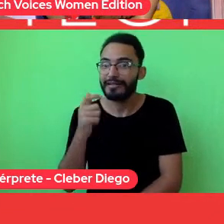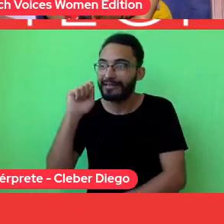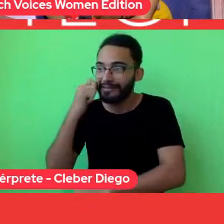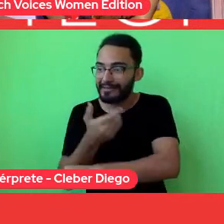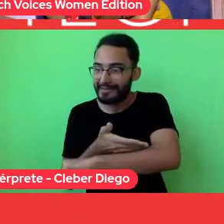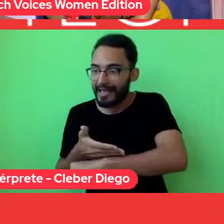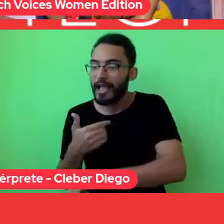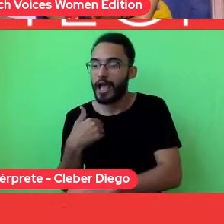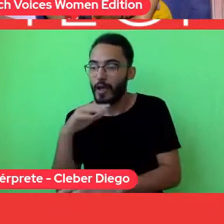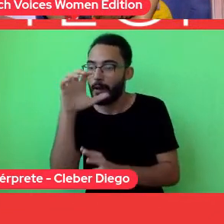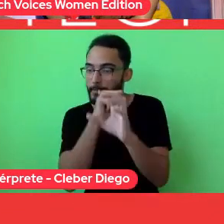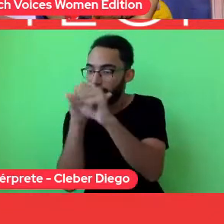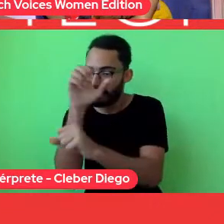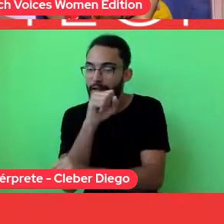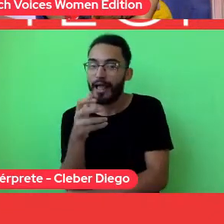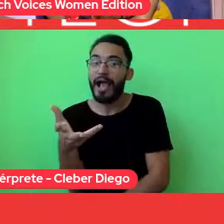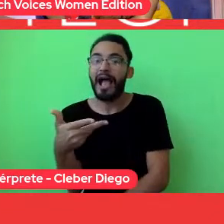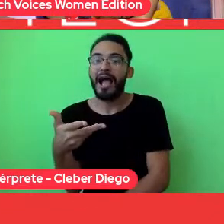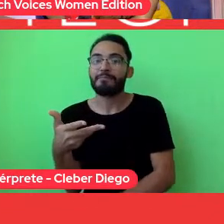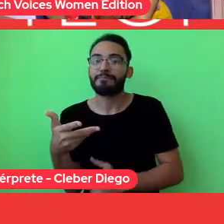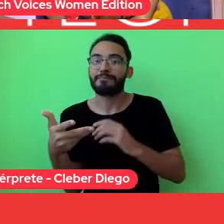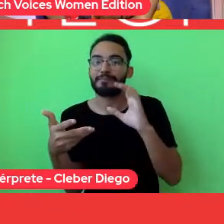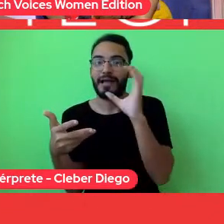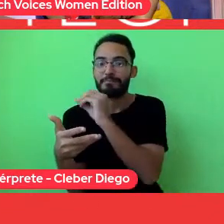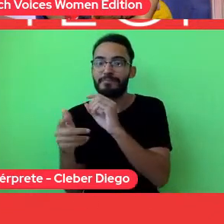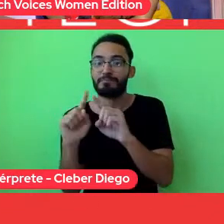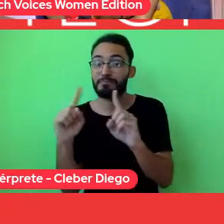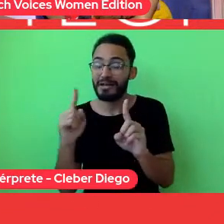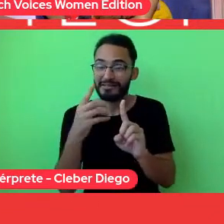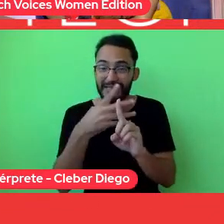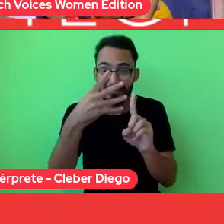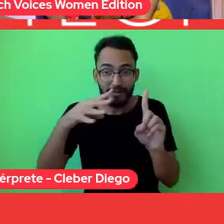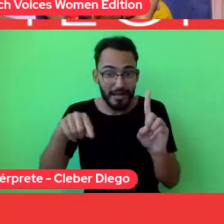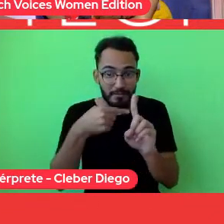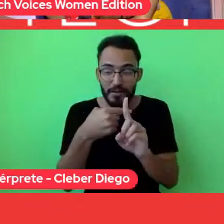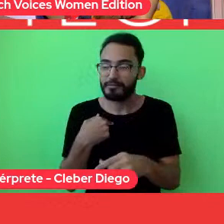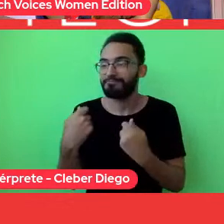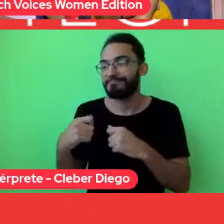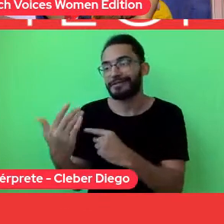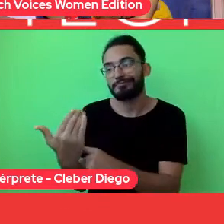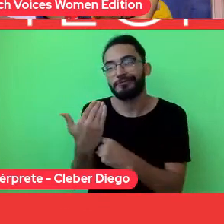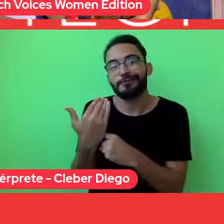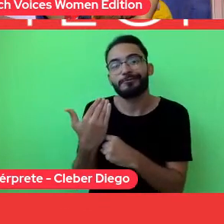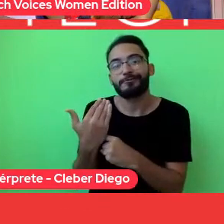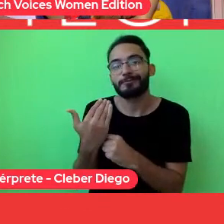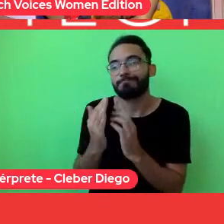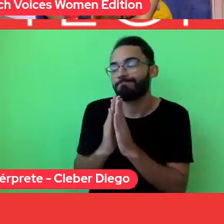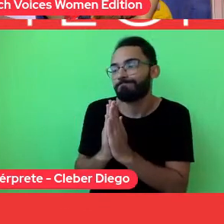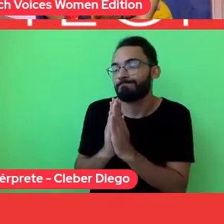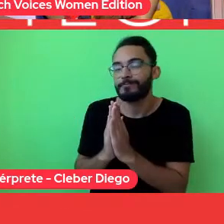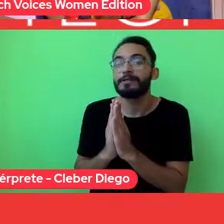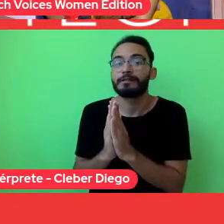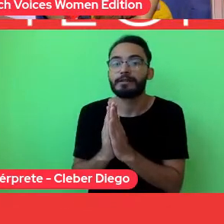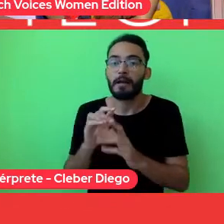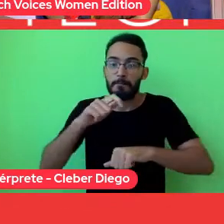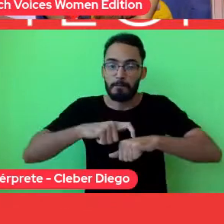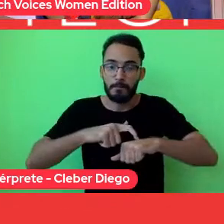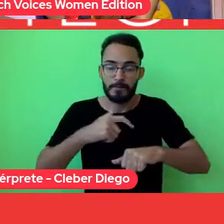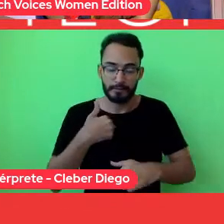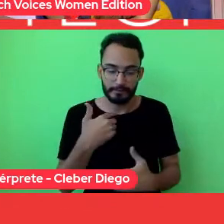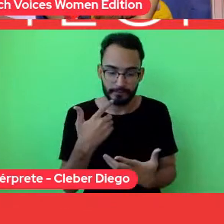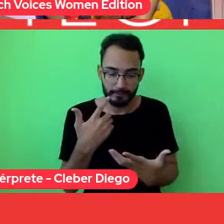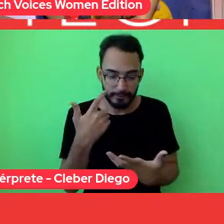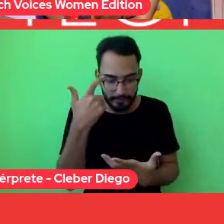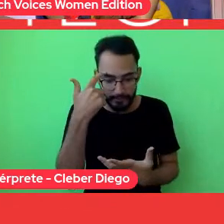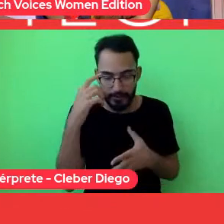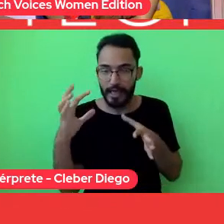consigo aprender mais rápido, né? Mas sobre LGBTQIA+, eu preciso que você me ajude. Né? E para mim, naquele momento, eu entendi o que era ser um